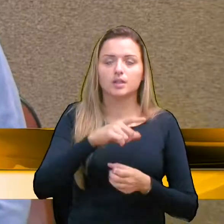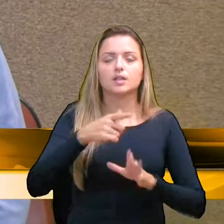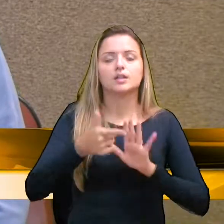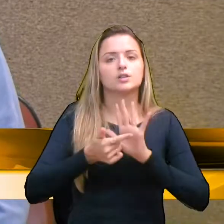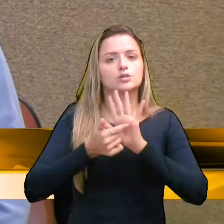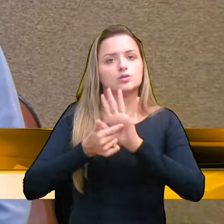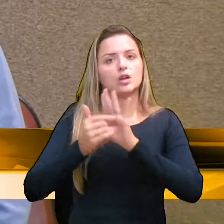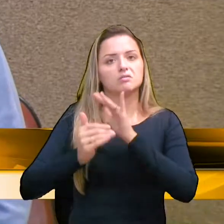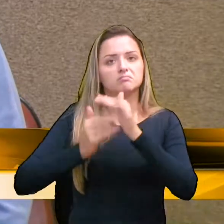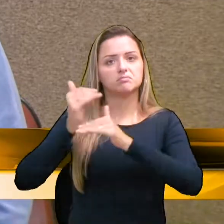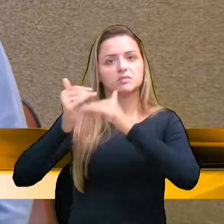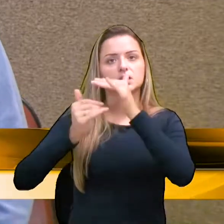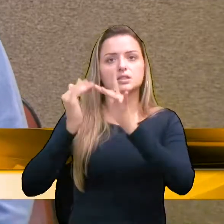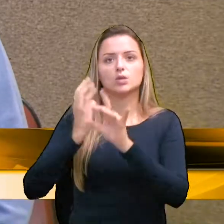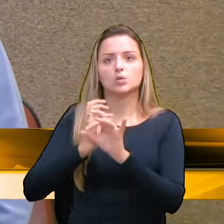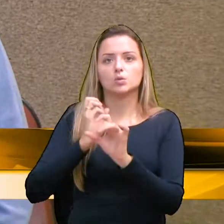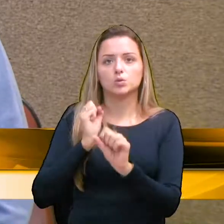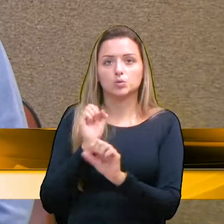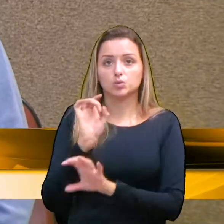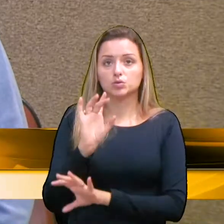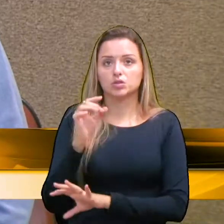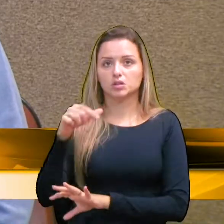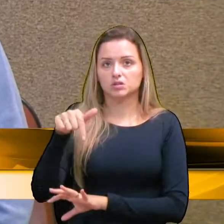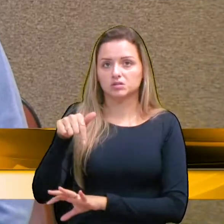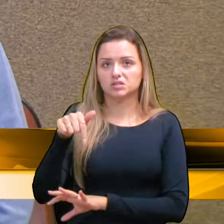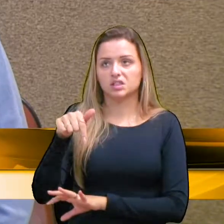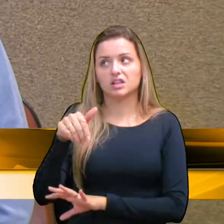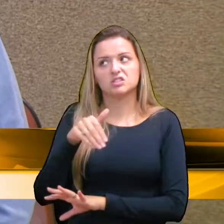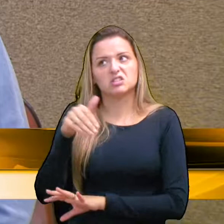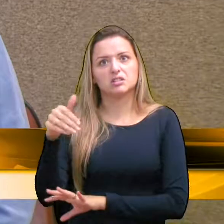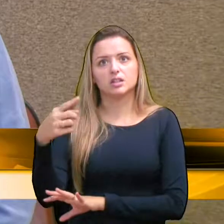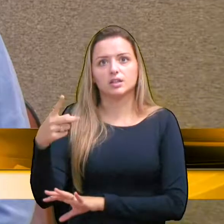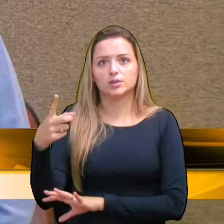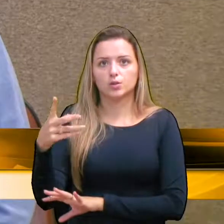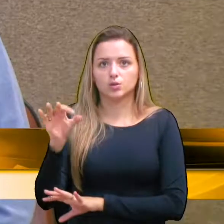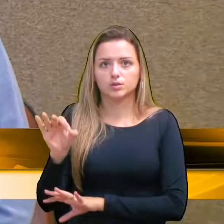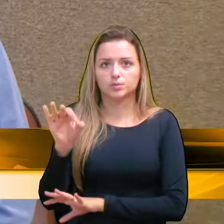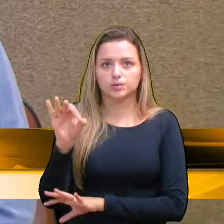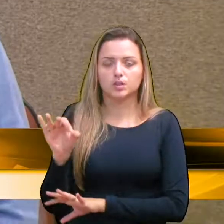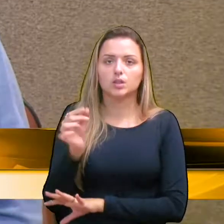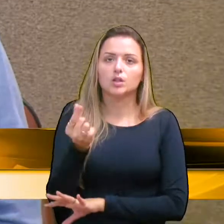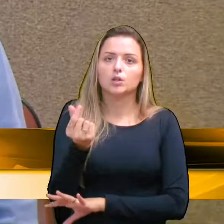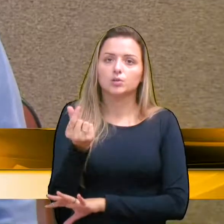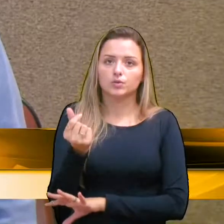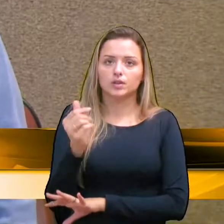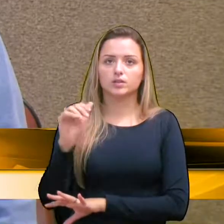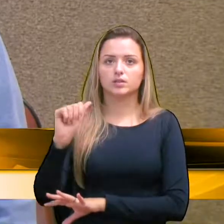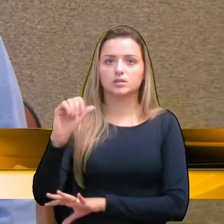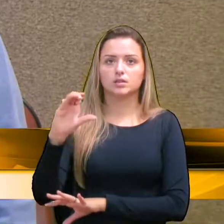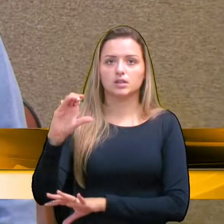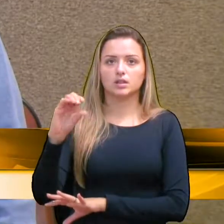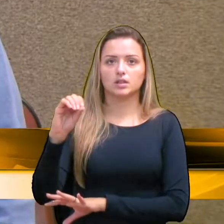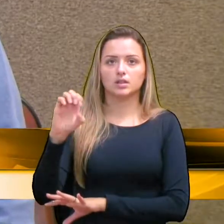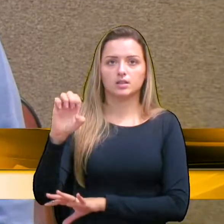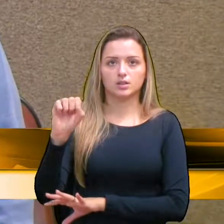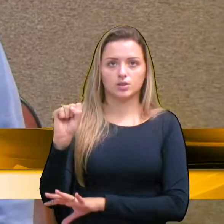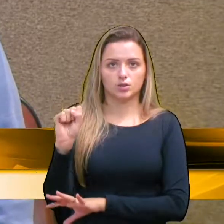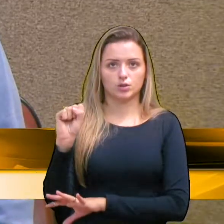apresentaram um crescimento lucrativo de apenas 7% e 12% no preço de suas ações. Em